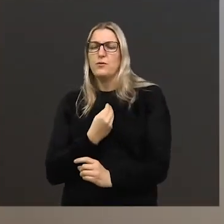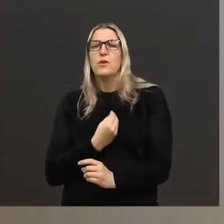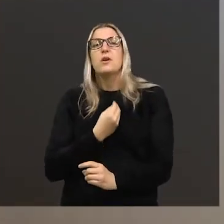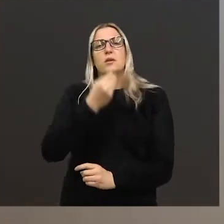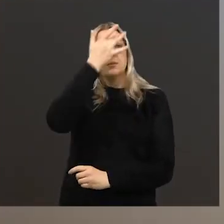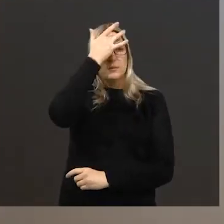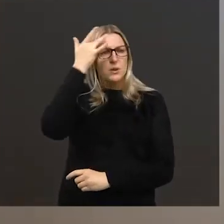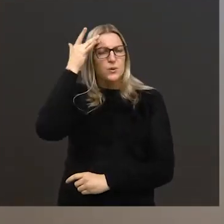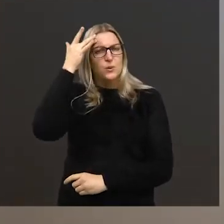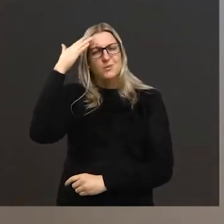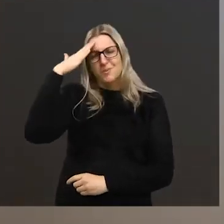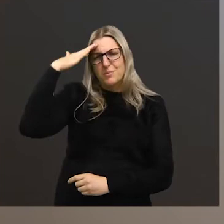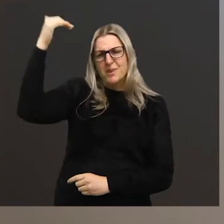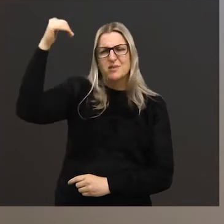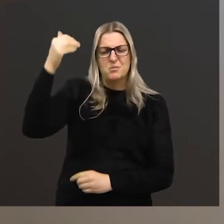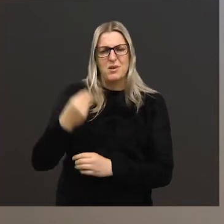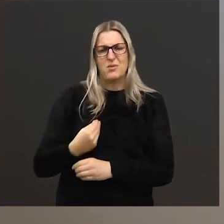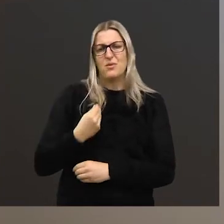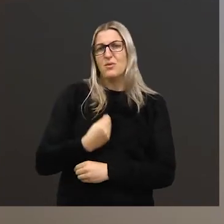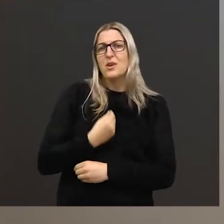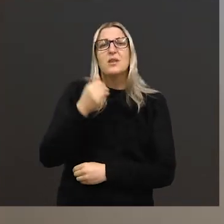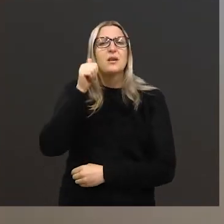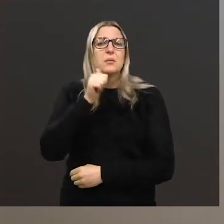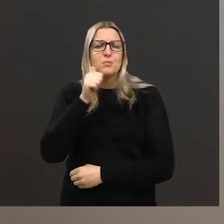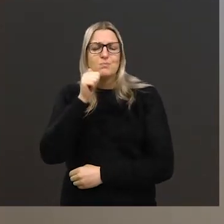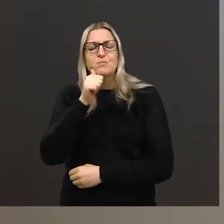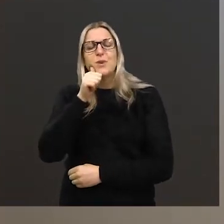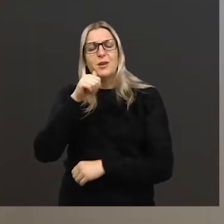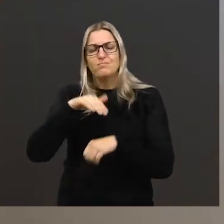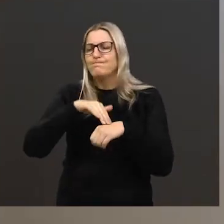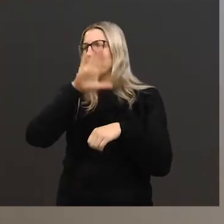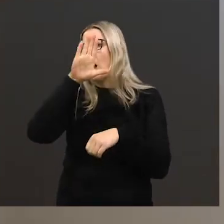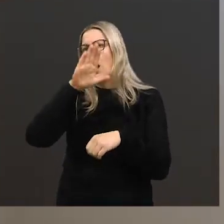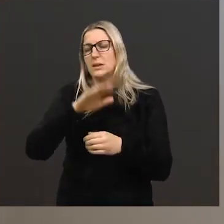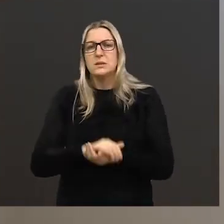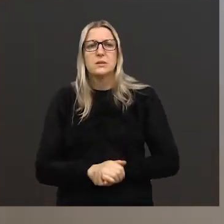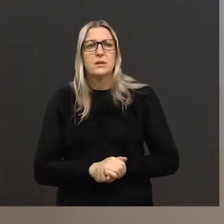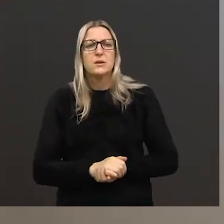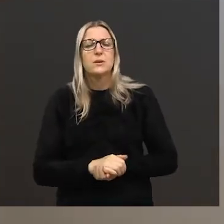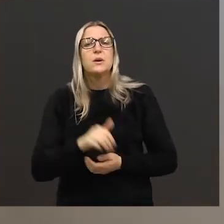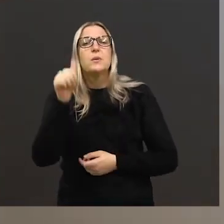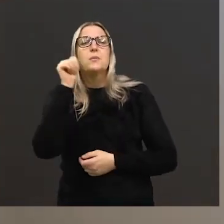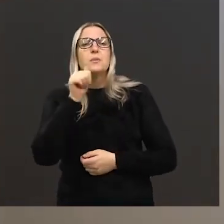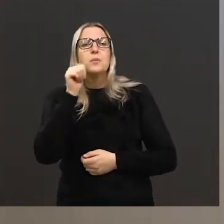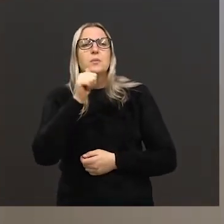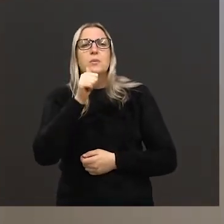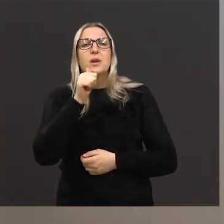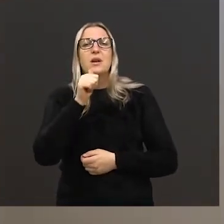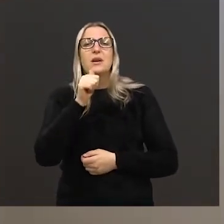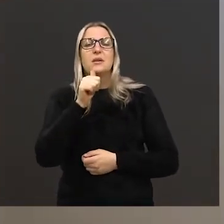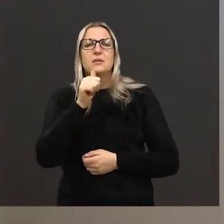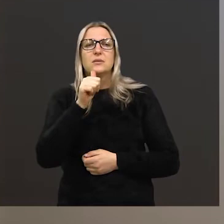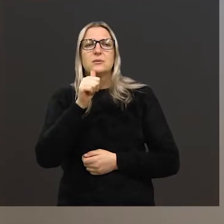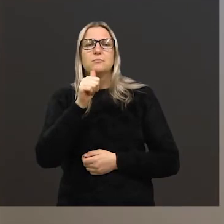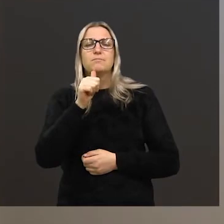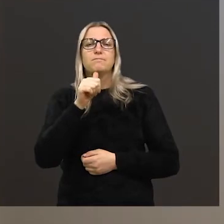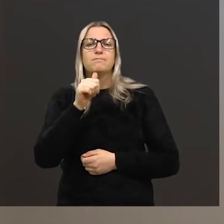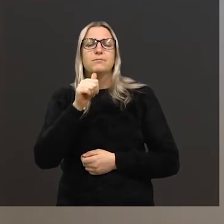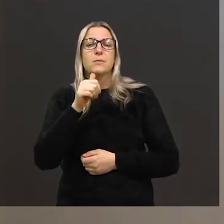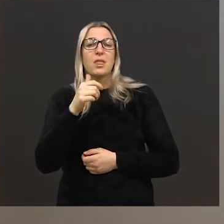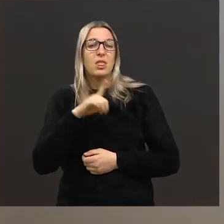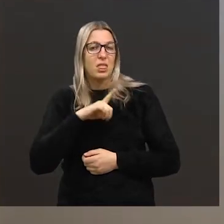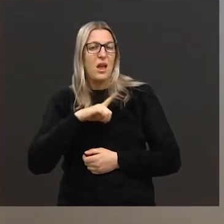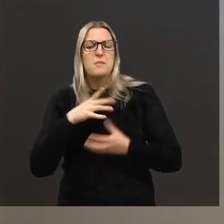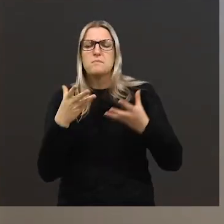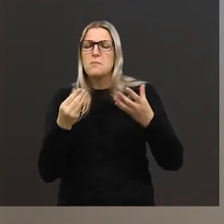Mas particularmente na vida das mulheres, me parece que é um impacto estrondoso. As mulheres claramente estão